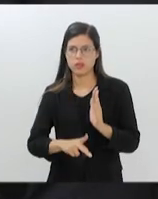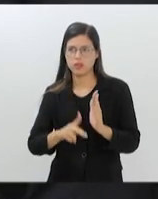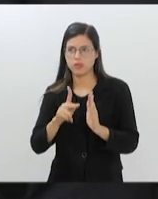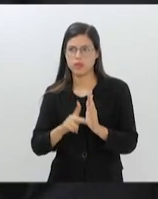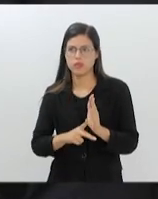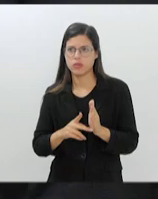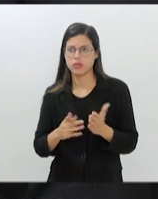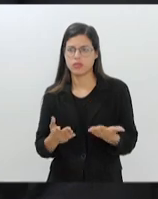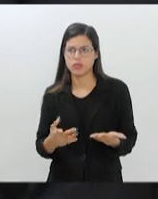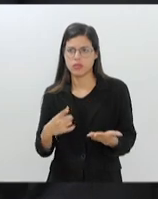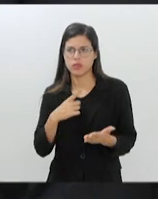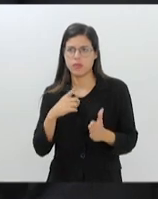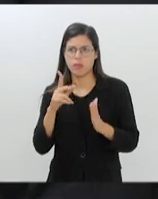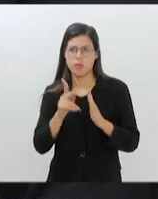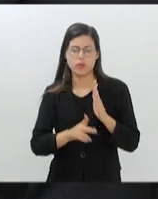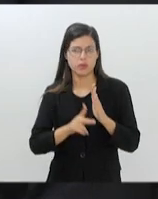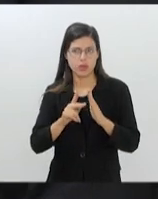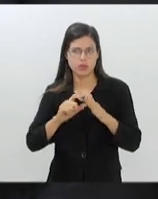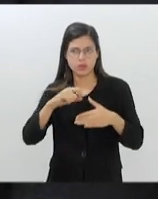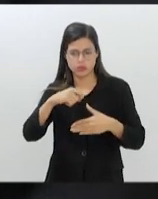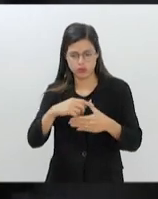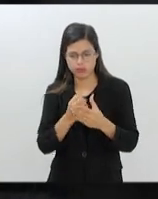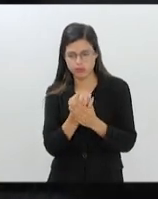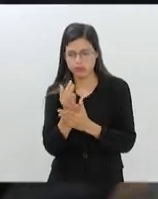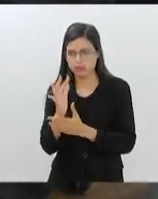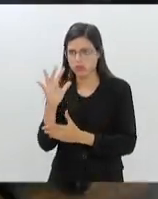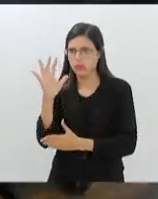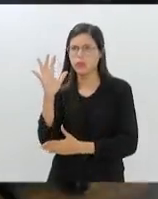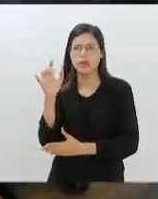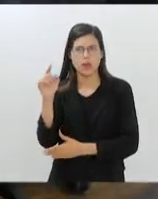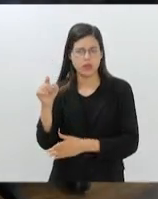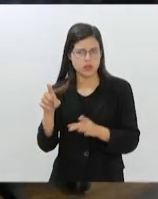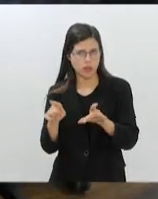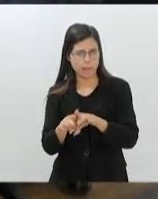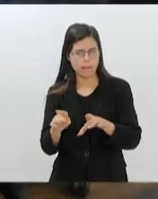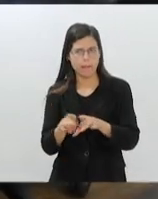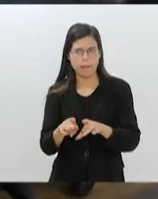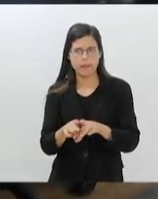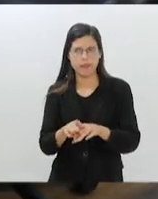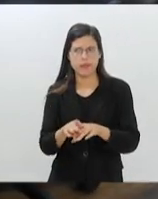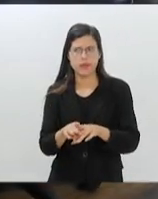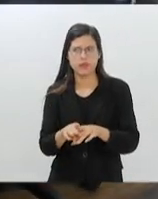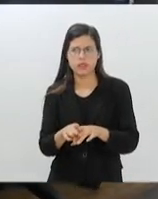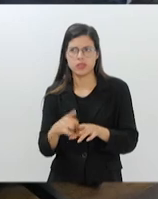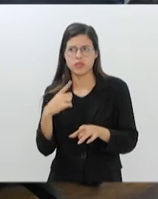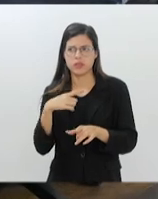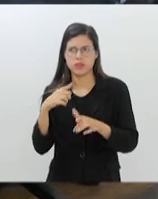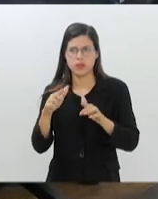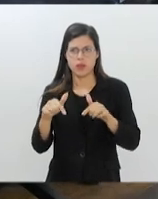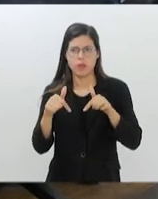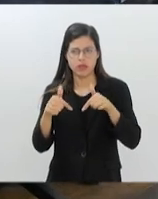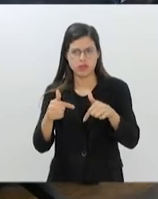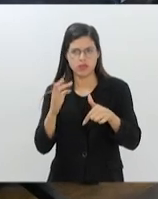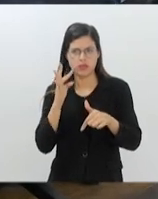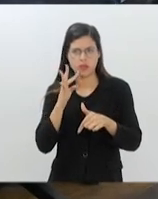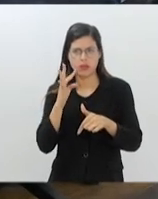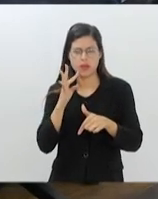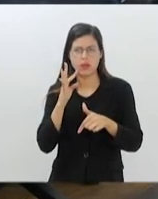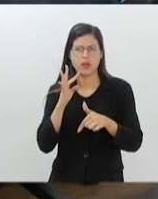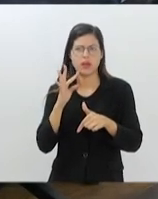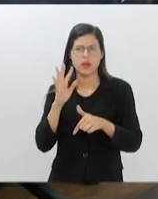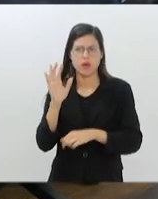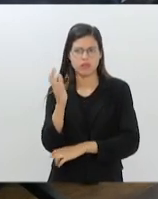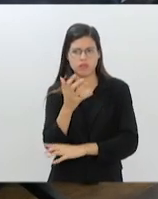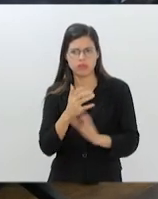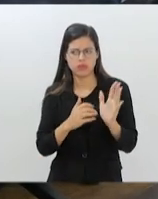reflorest a gente tinha um projeto de reflorestamento it não é o suficiente tem uma uma ação bacana pra natureza ainda tem que gastar alguns